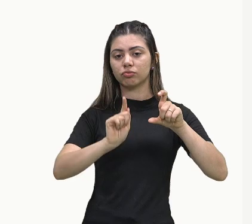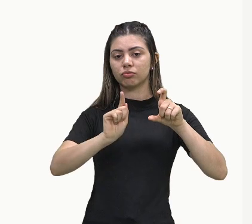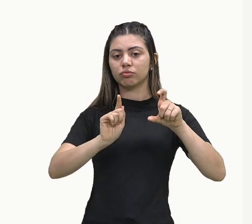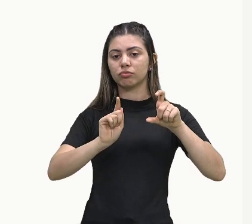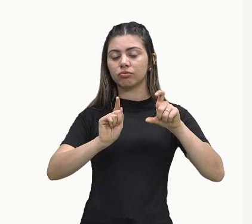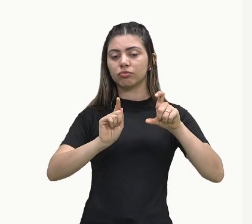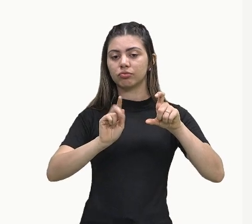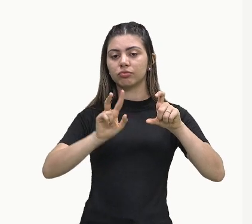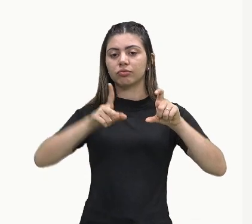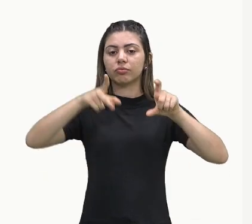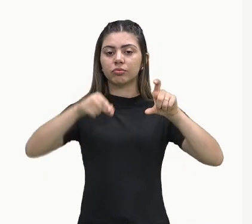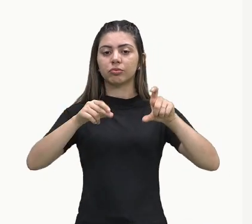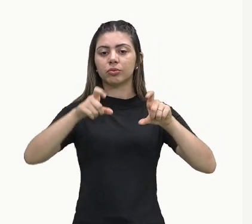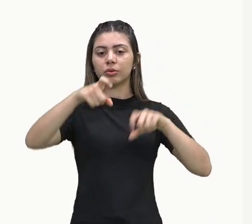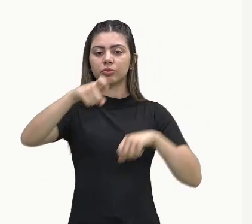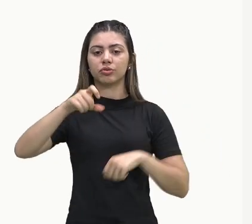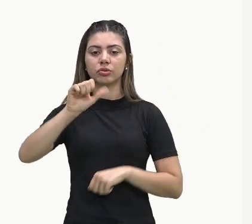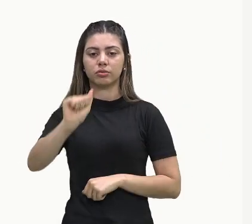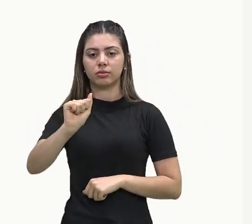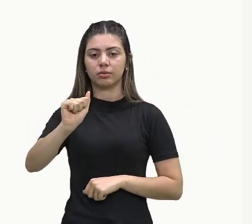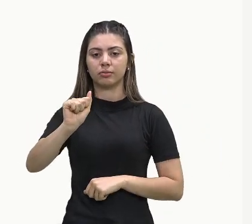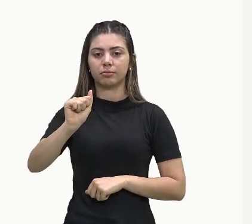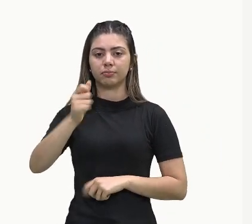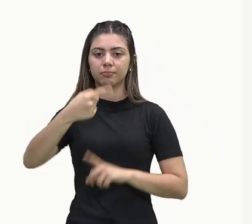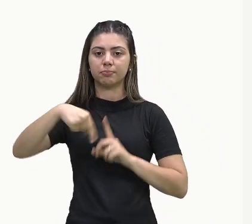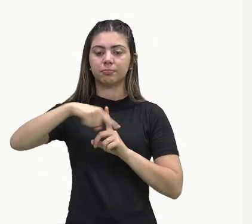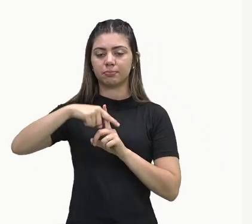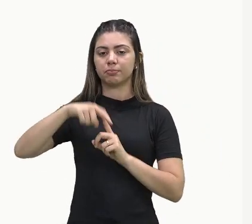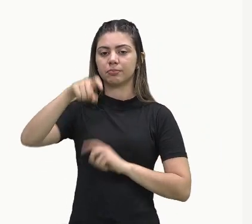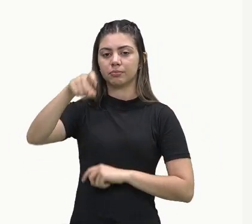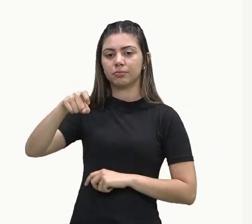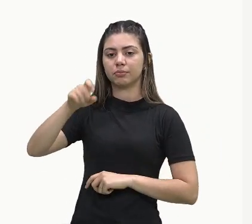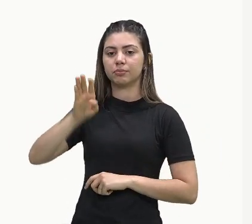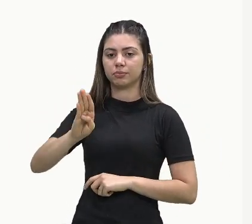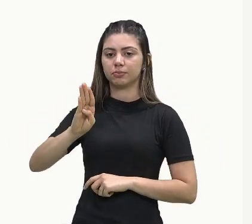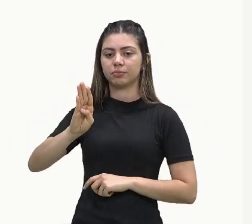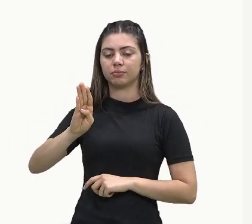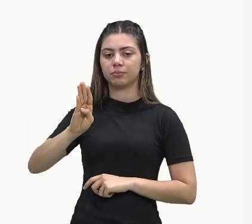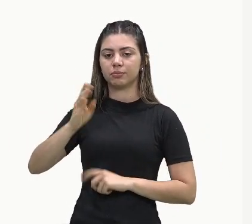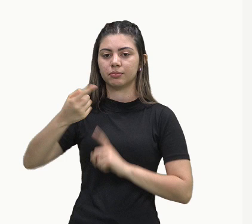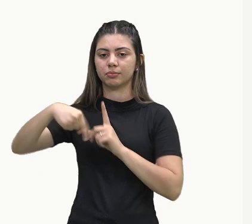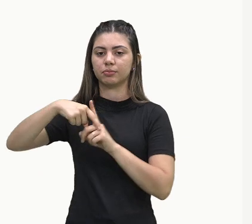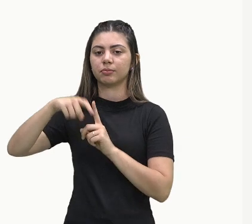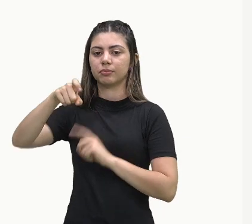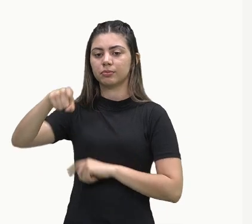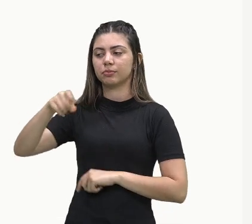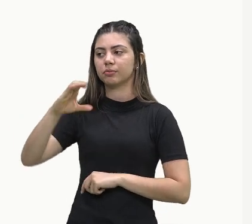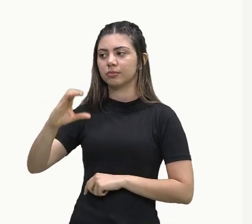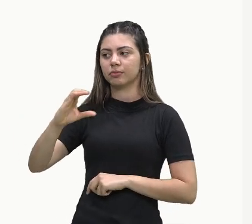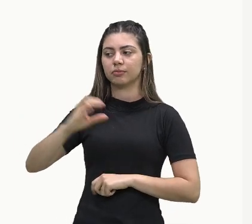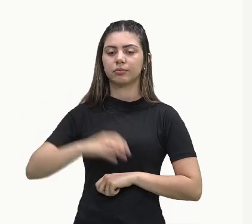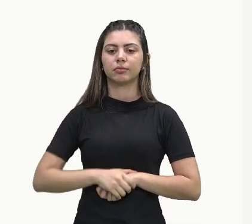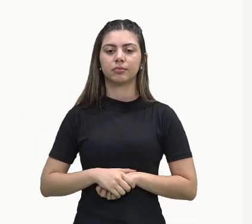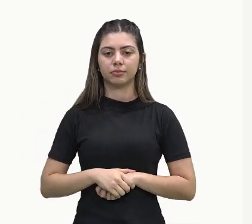quem xa + XB +